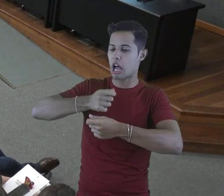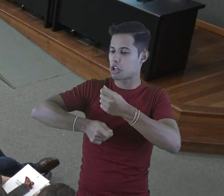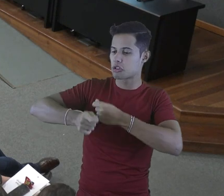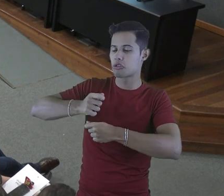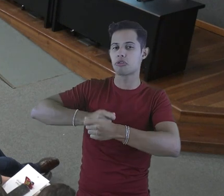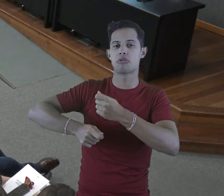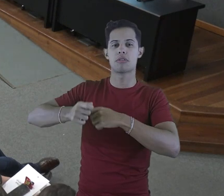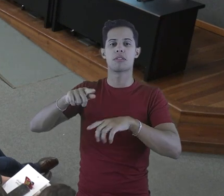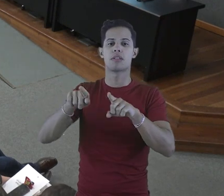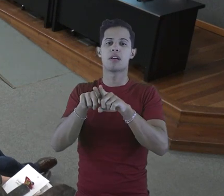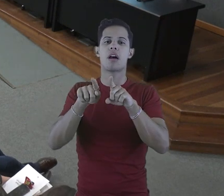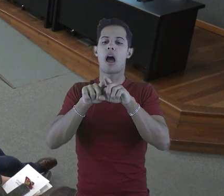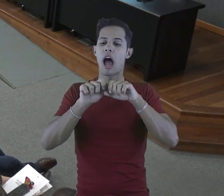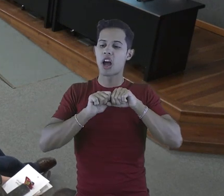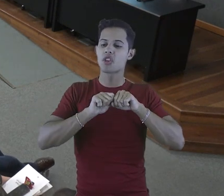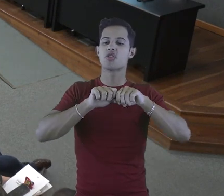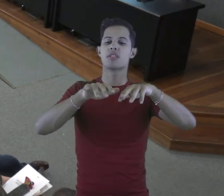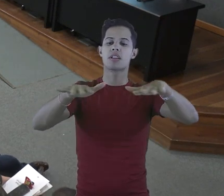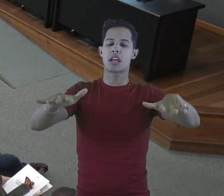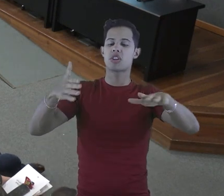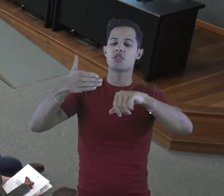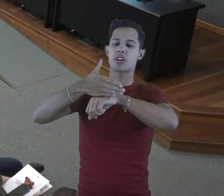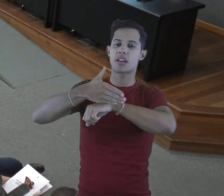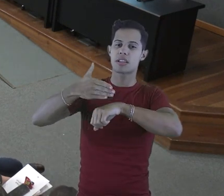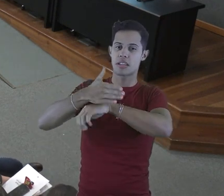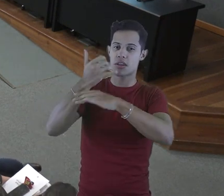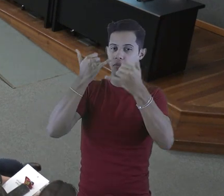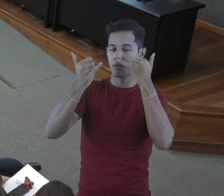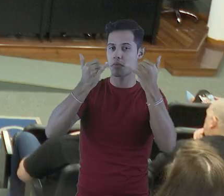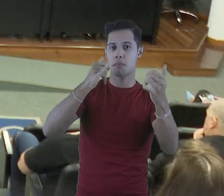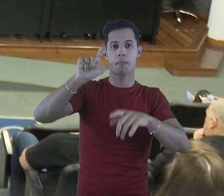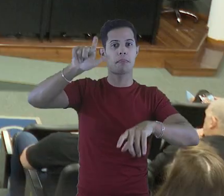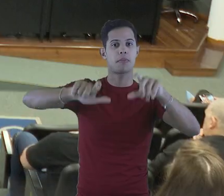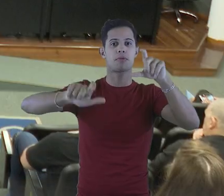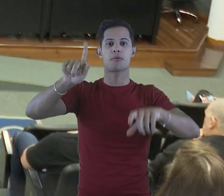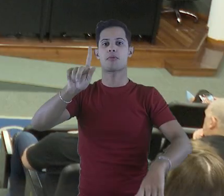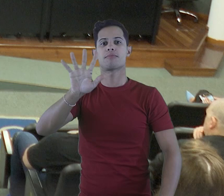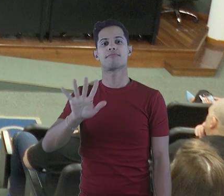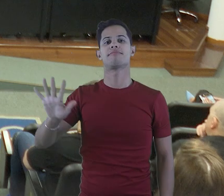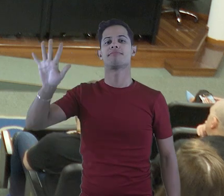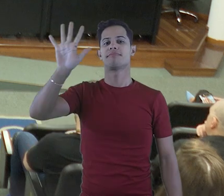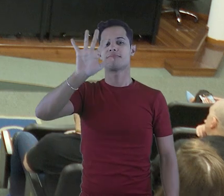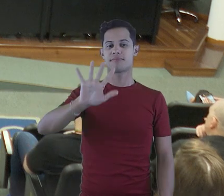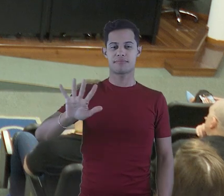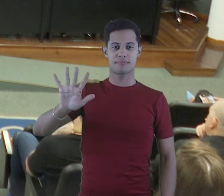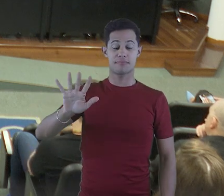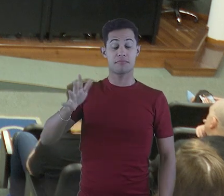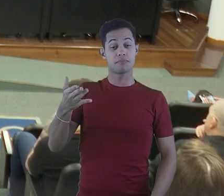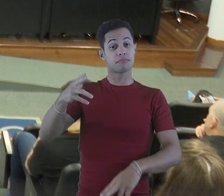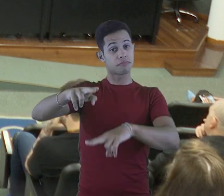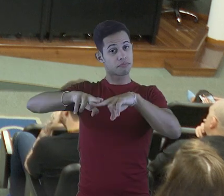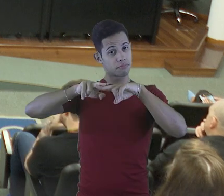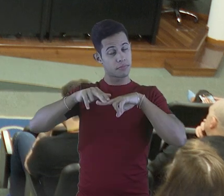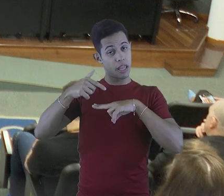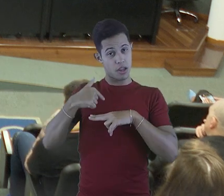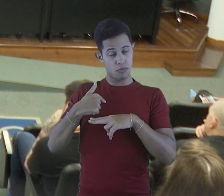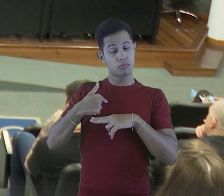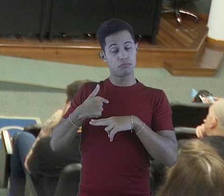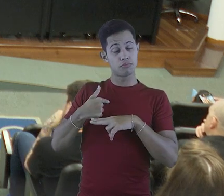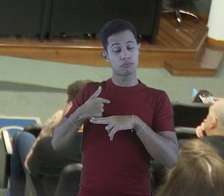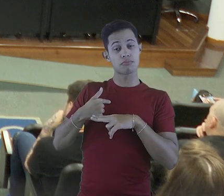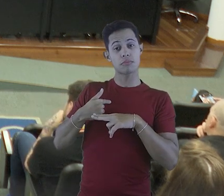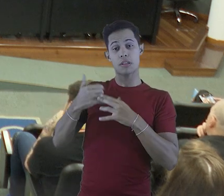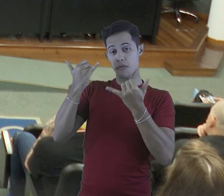descentralização da atividade administrativa e a disseminação e acesso de informações pelo público geral então aqui